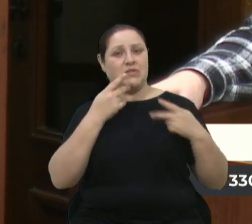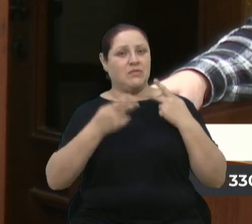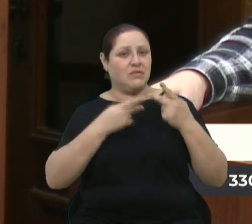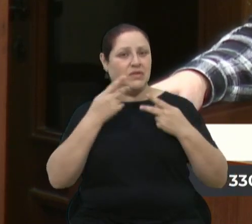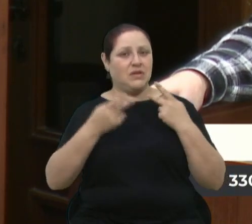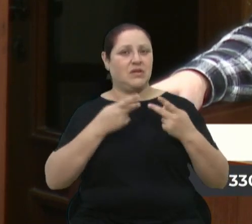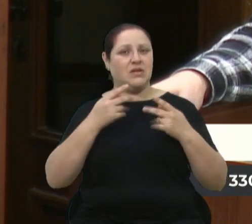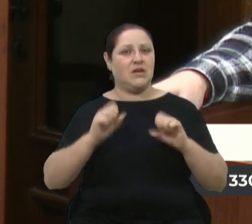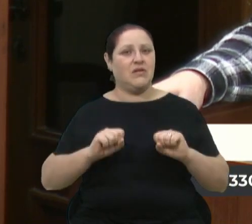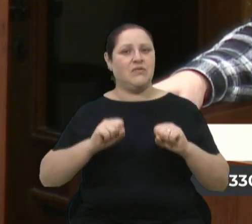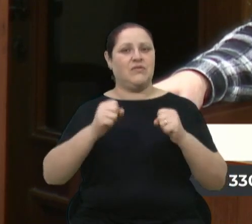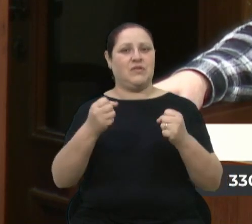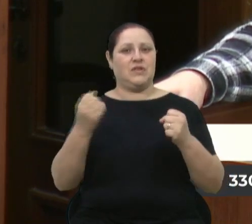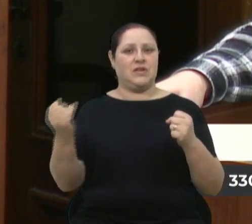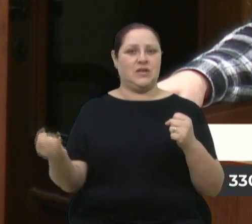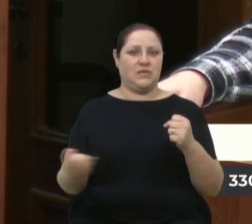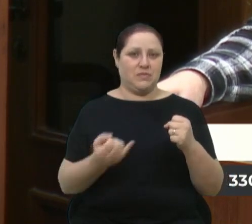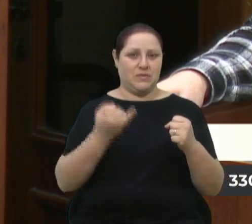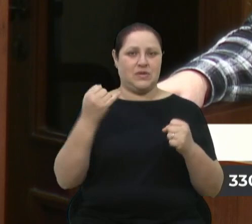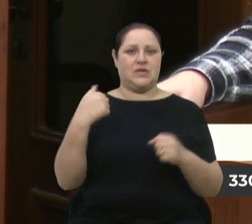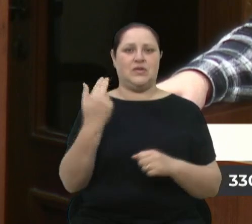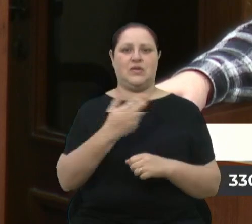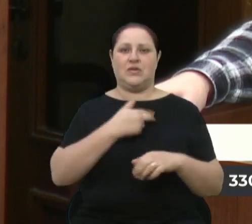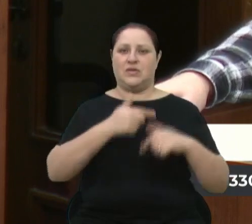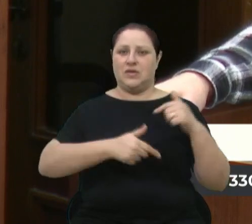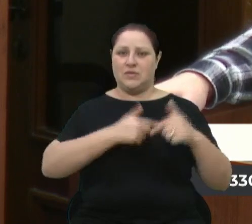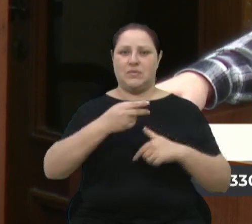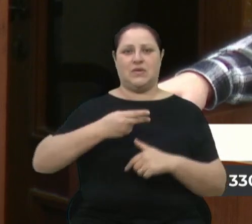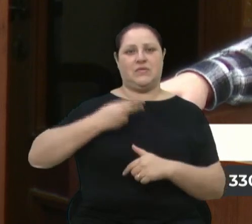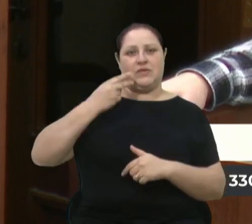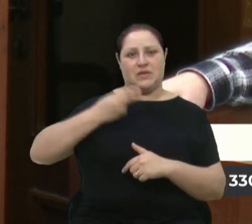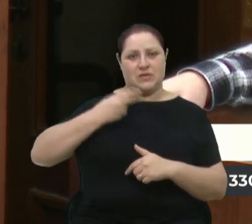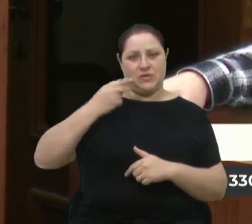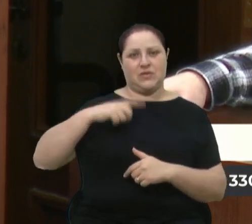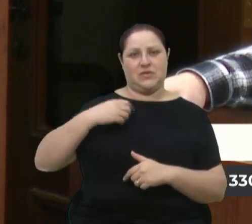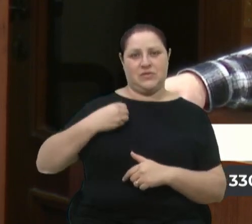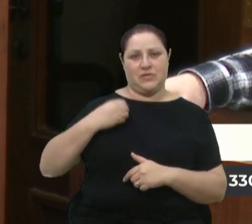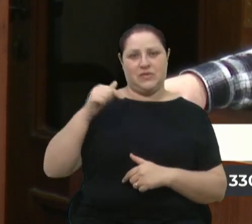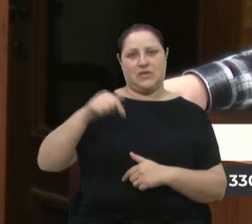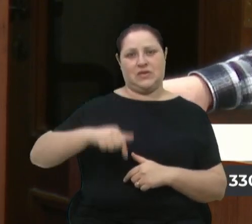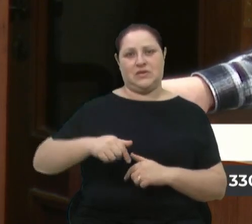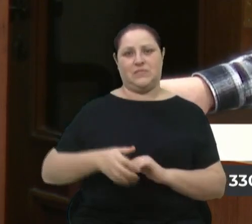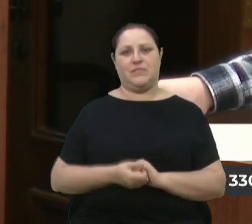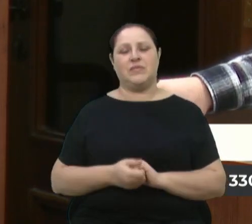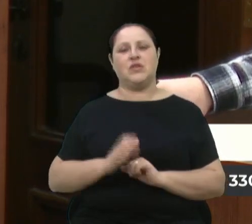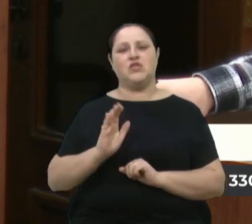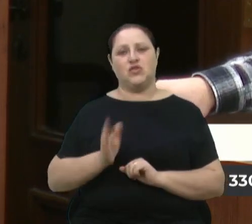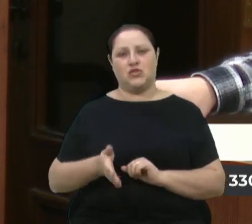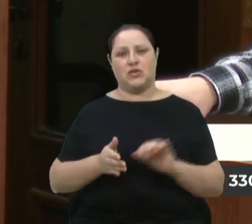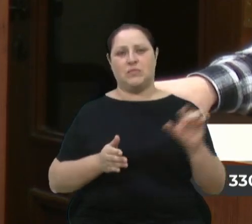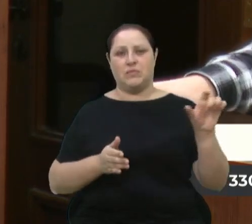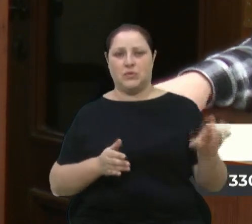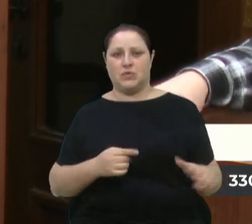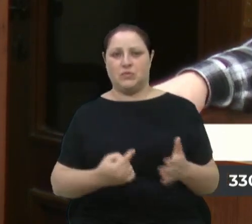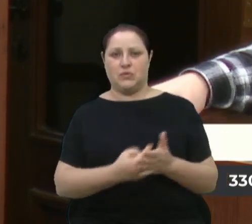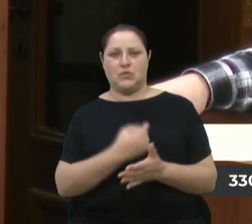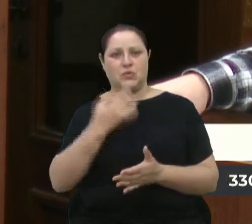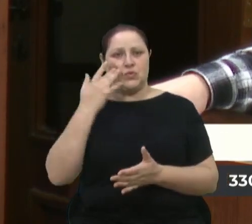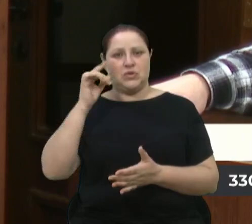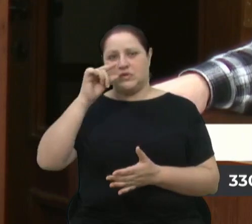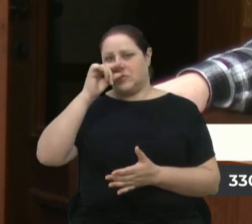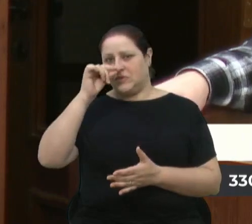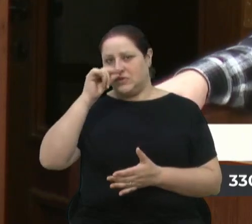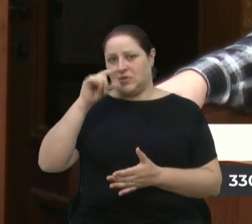reforçando a importância do nosso mandato estar aqui. Eu já fui questionado, não sei se o vereador Sandro